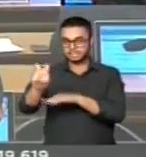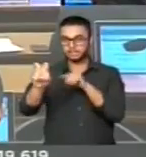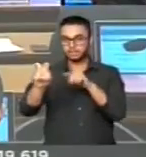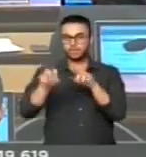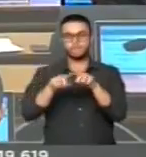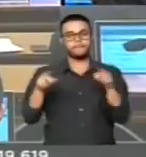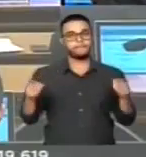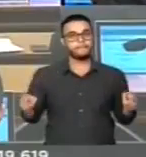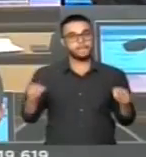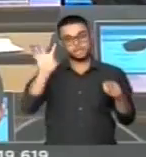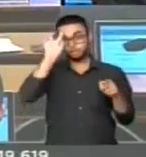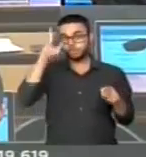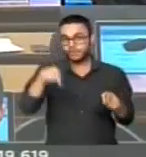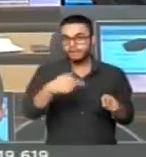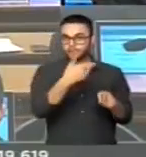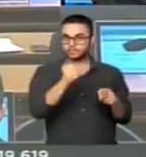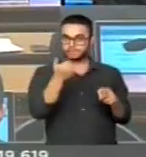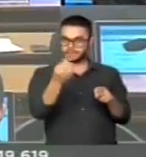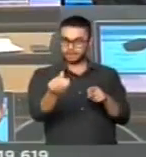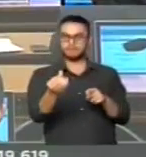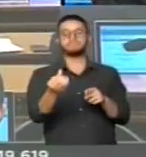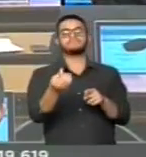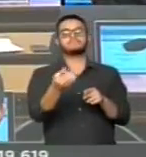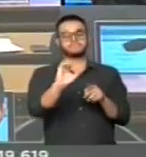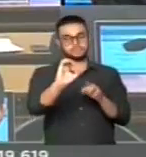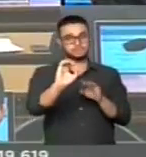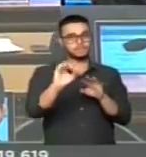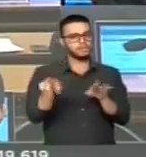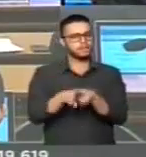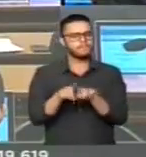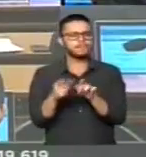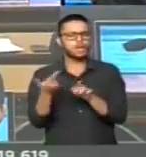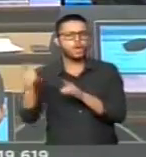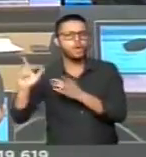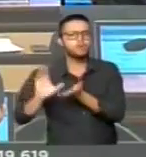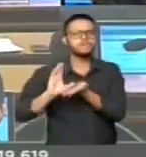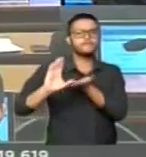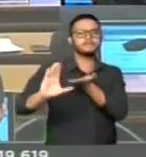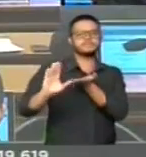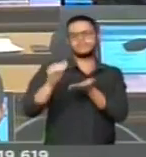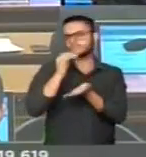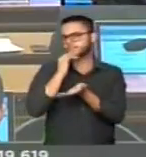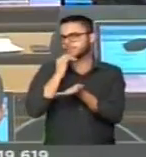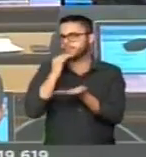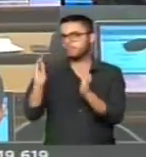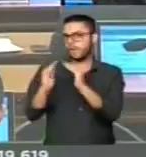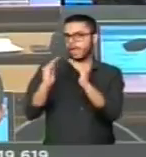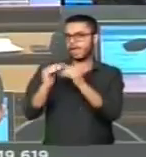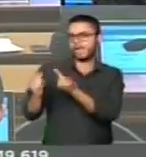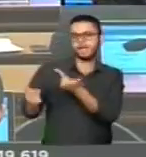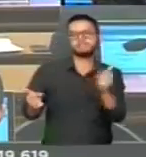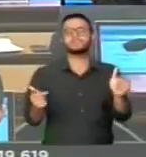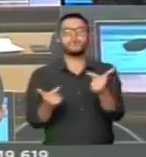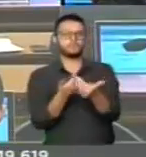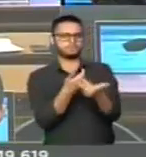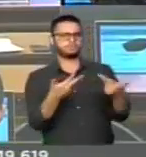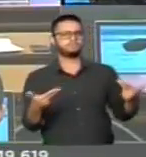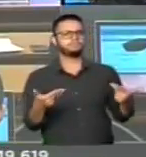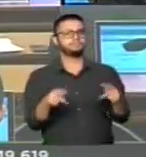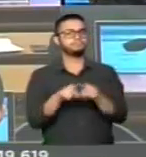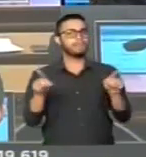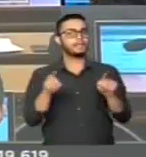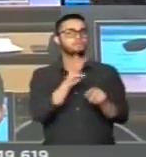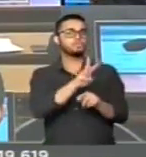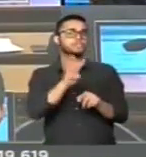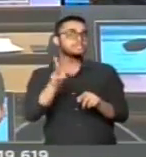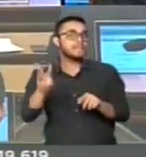2010, que depois do seu artigo 3º, inciso 1, outros investimentos, incluindo imóveis e outros bens. No site do Banco Central